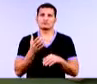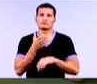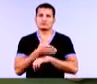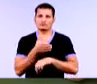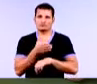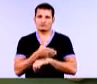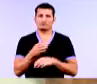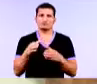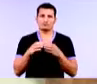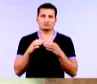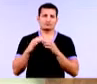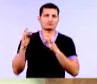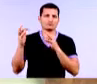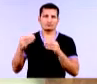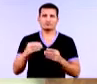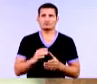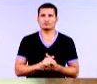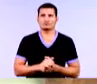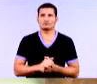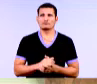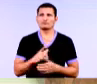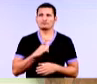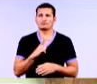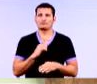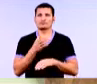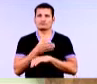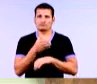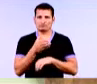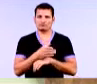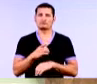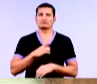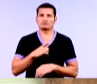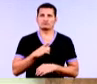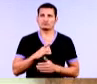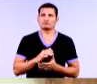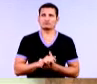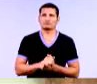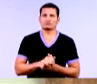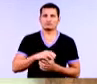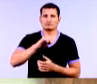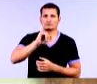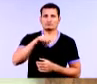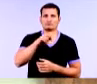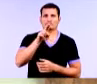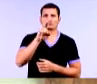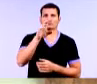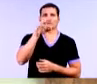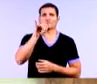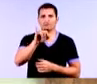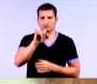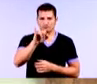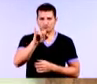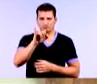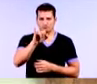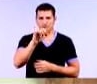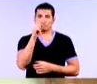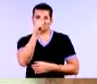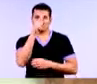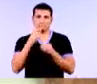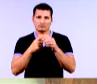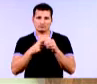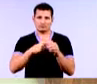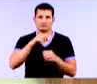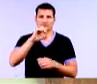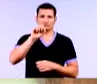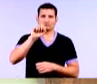equipe aí, de todo mundo? Tem, o pessoal está participando bastante aqui. E a Jusce, lá de Espigão do Oeste, ela perguntou o seguinte, ela está